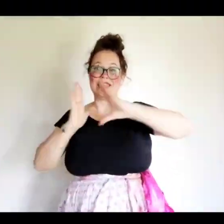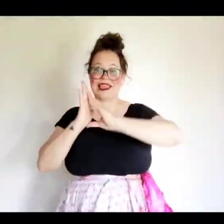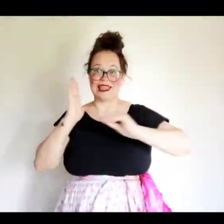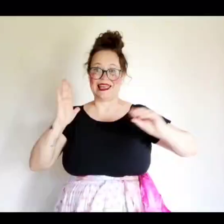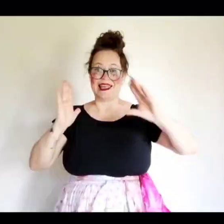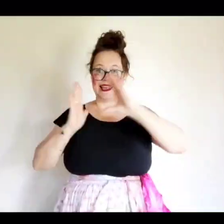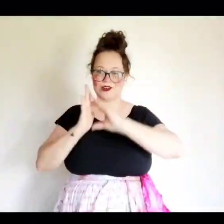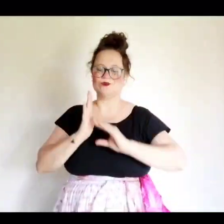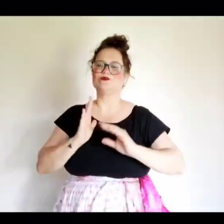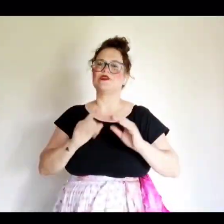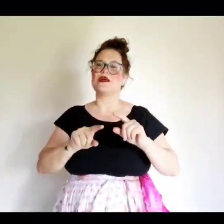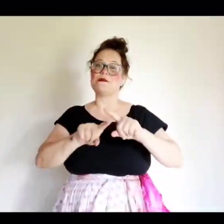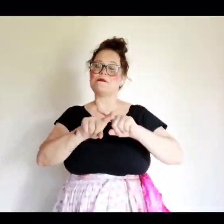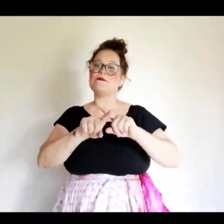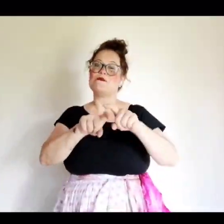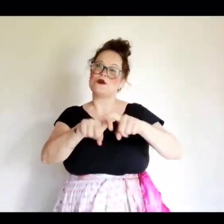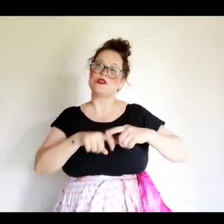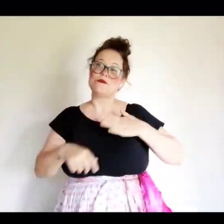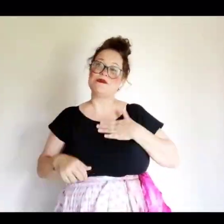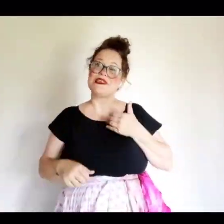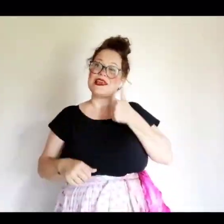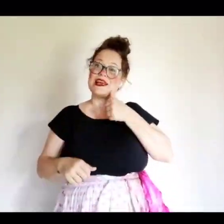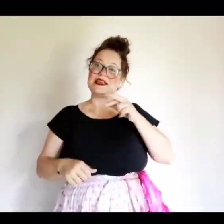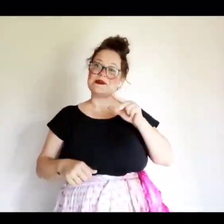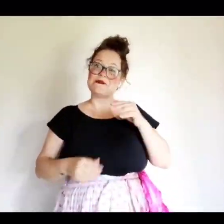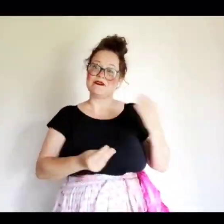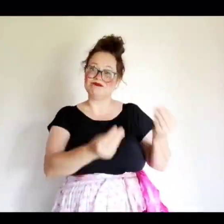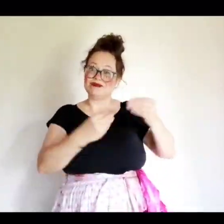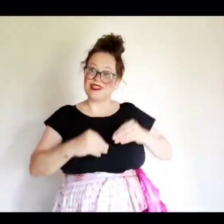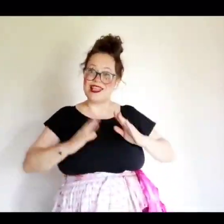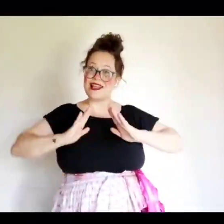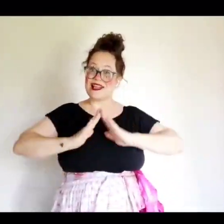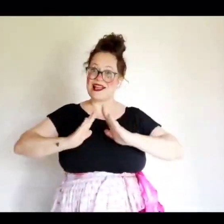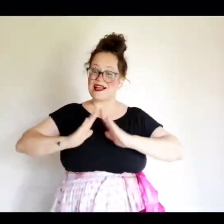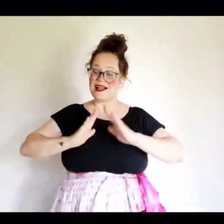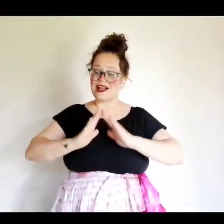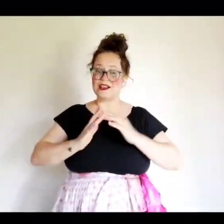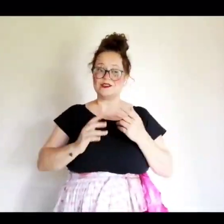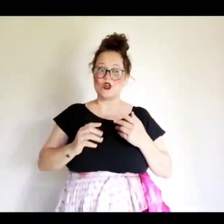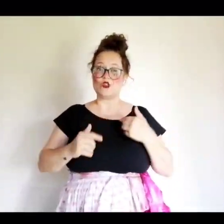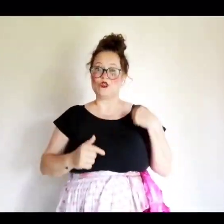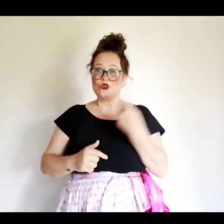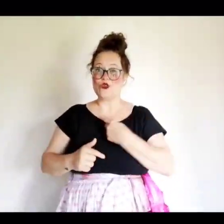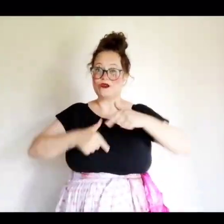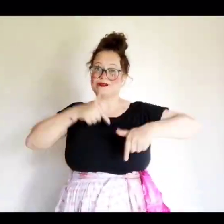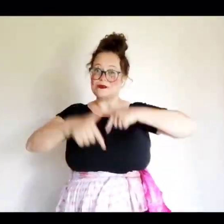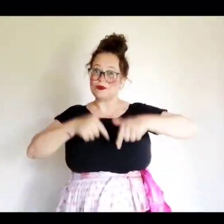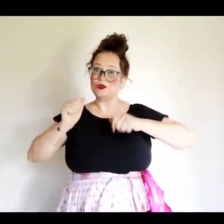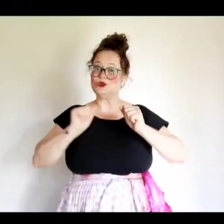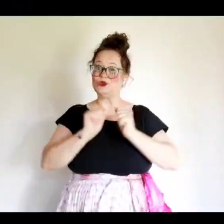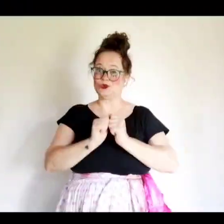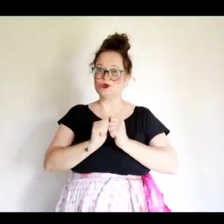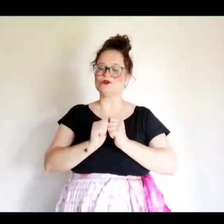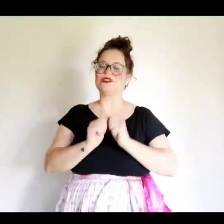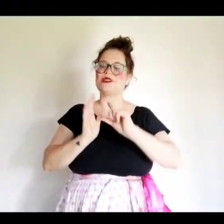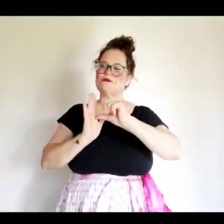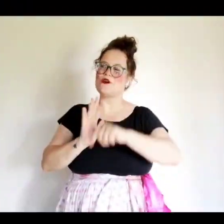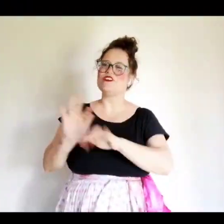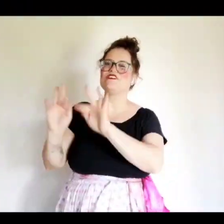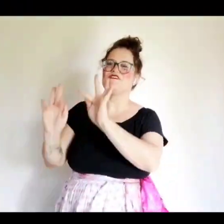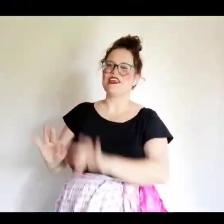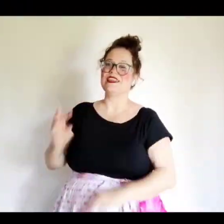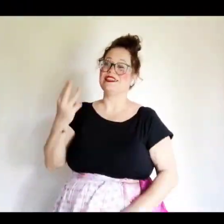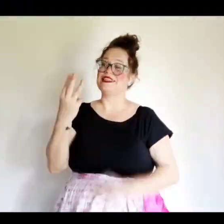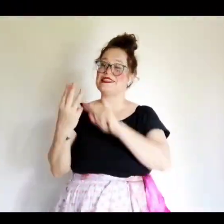cá, passou uns dias aqui na Pequeninos e a gente foi trabalhando esse figurino, que no final virou